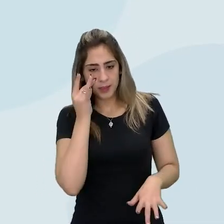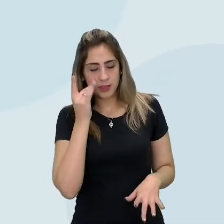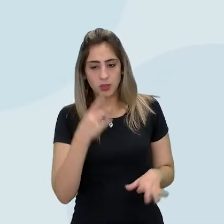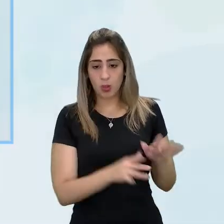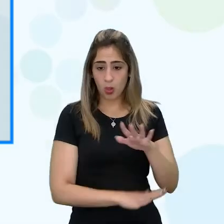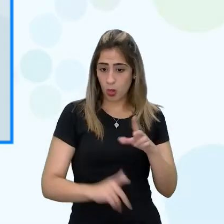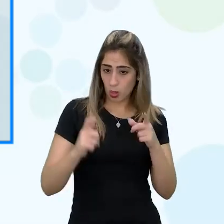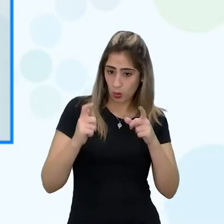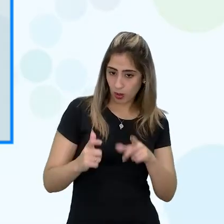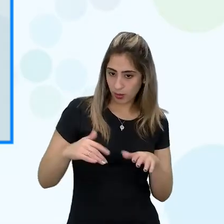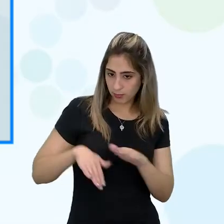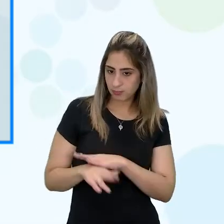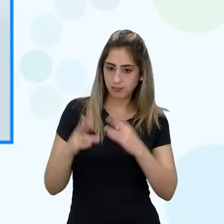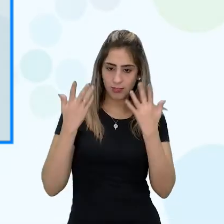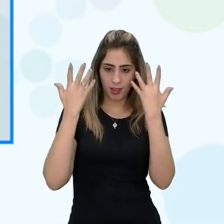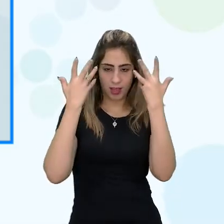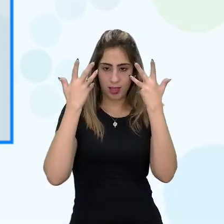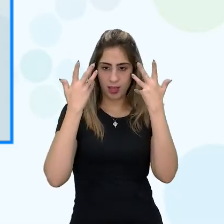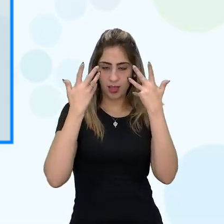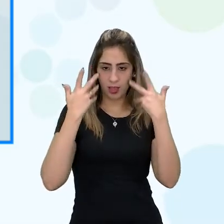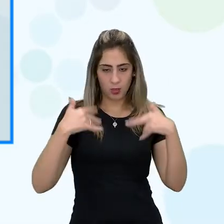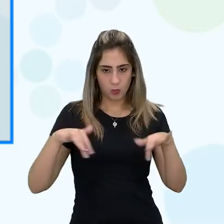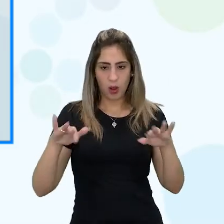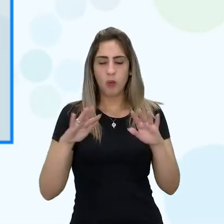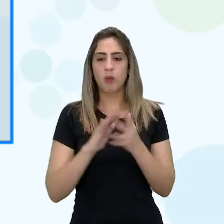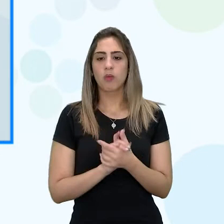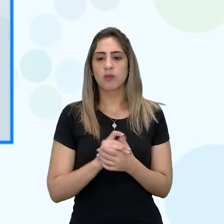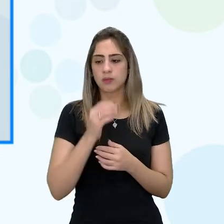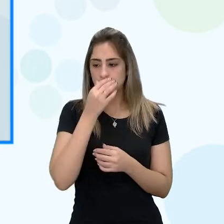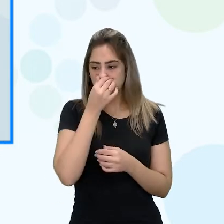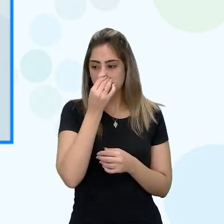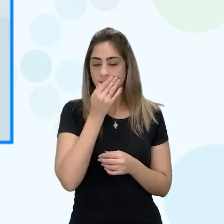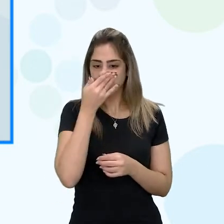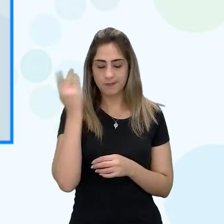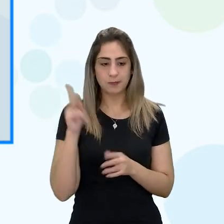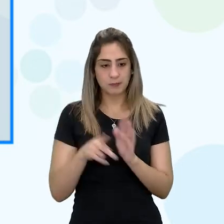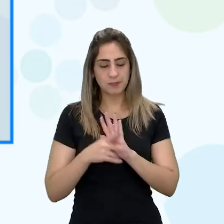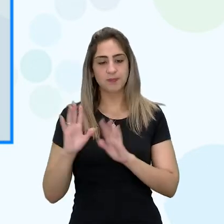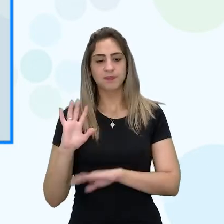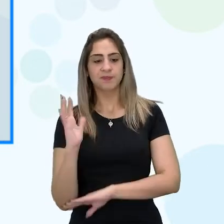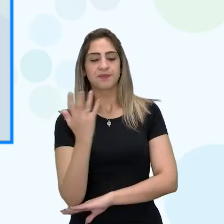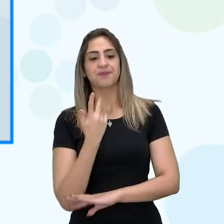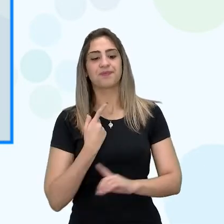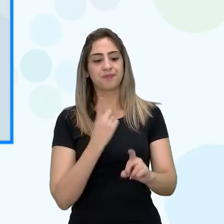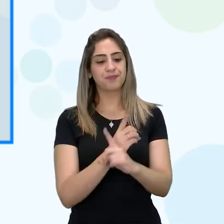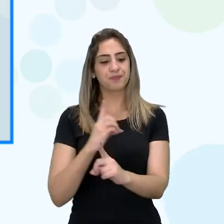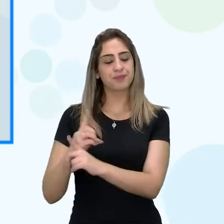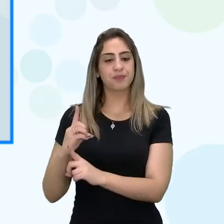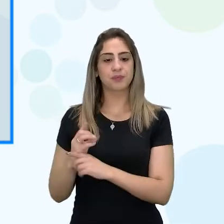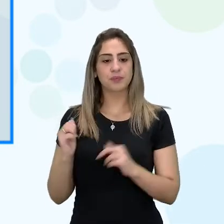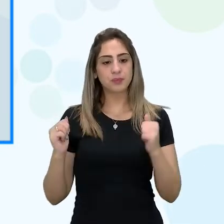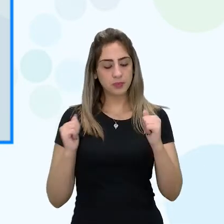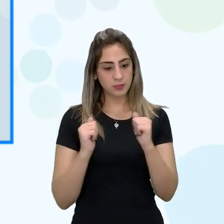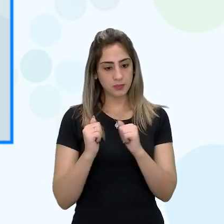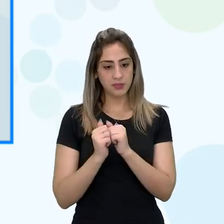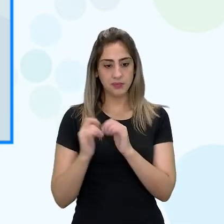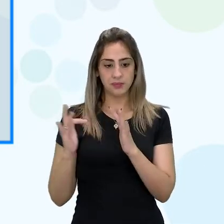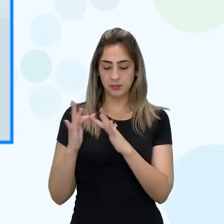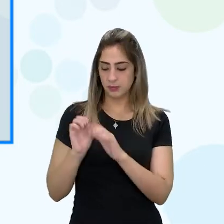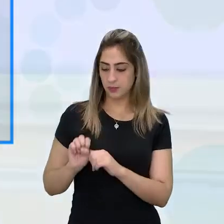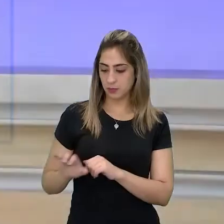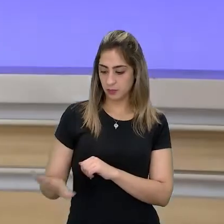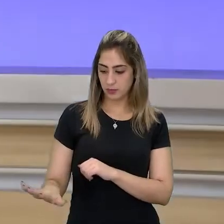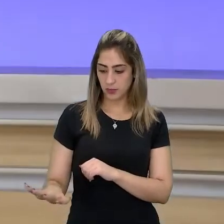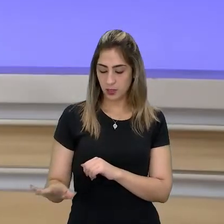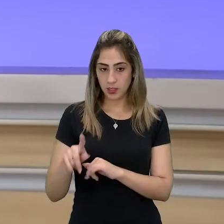um ambiente de reserva natural. Então, quando eles entram em contato num primeiro momento com os contaminantes,